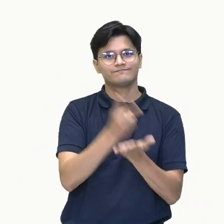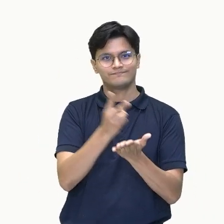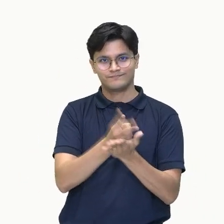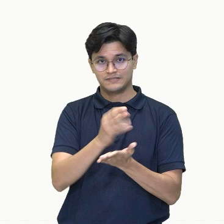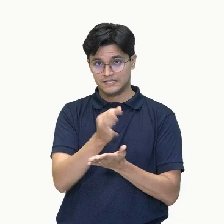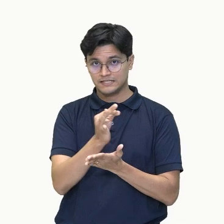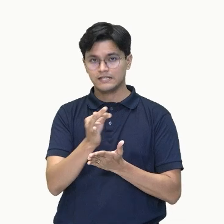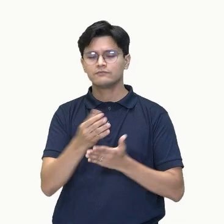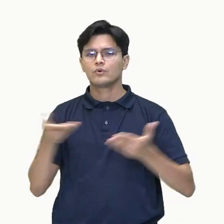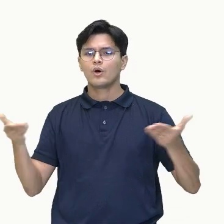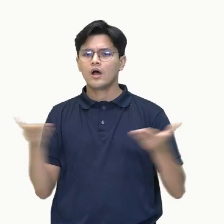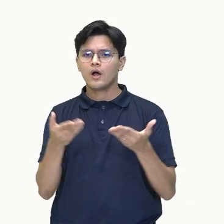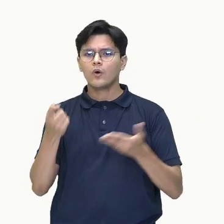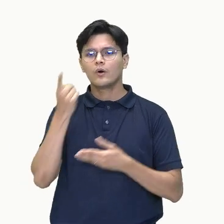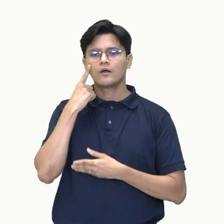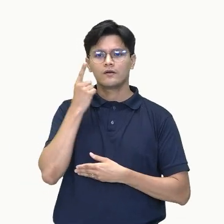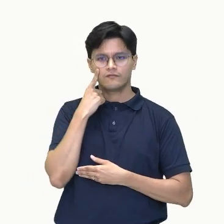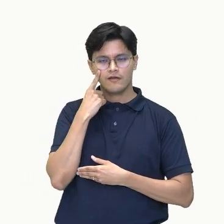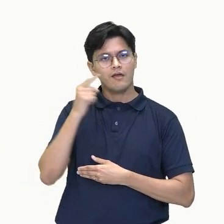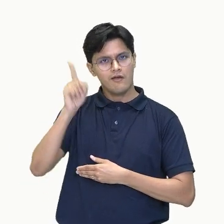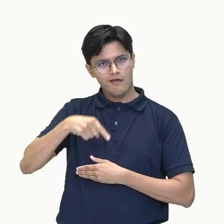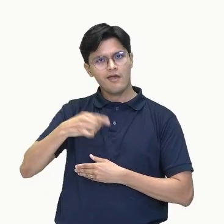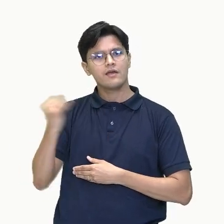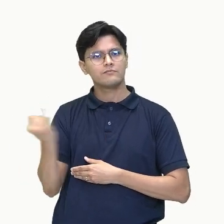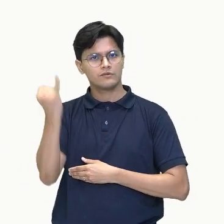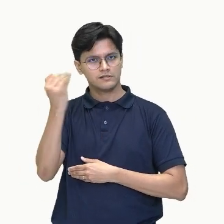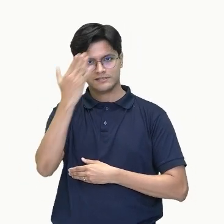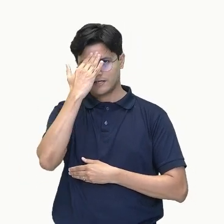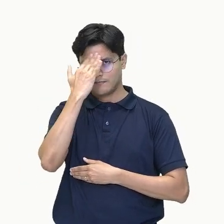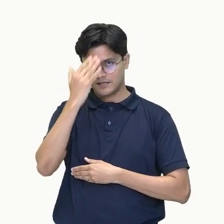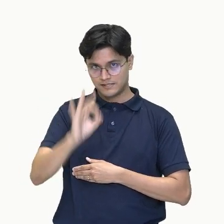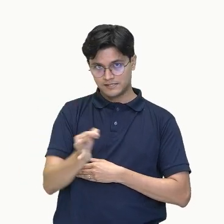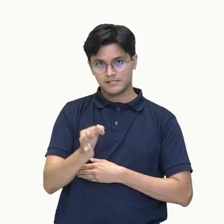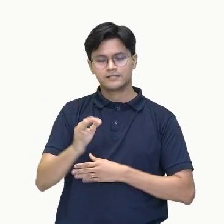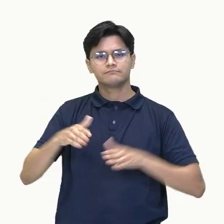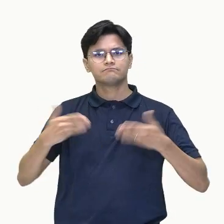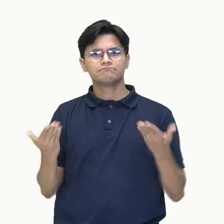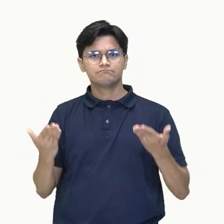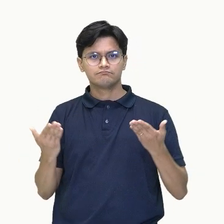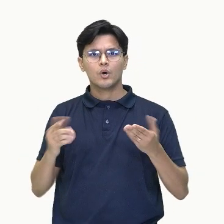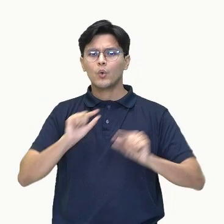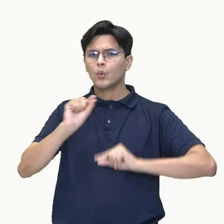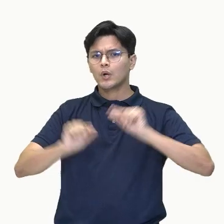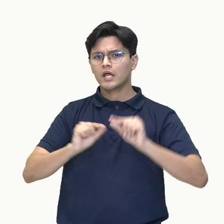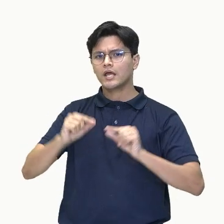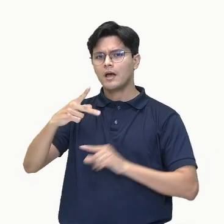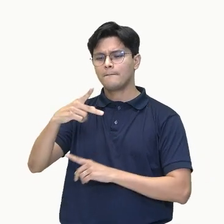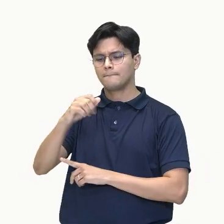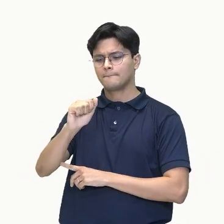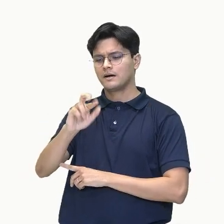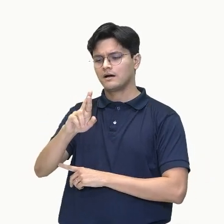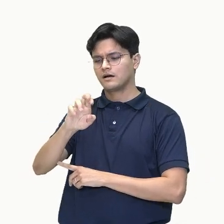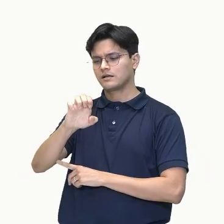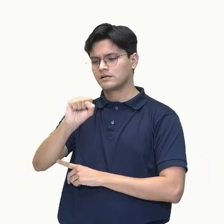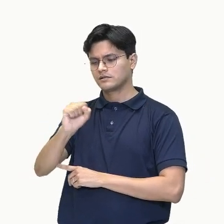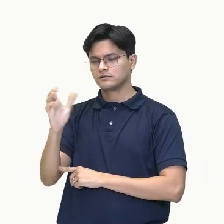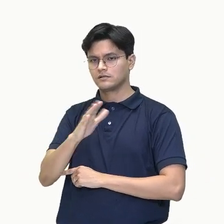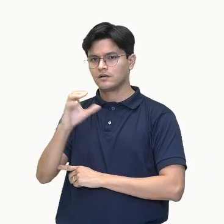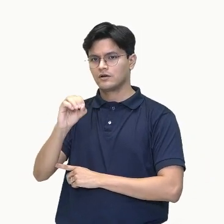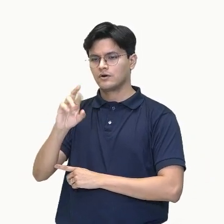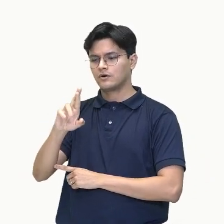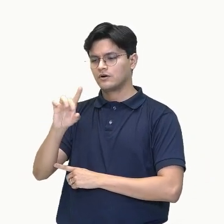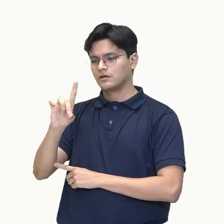vai ver agora que isso é super importante na hora de localizar. Então, quem são os pares ordenados? São os pares, são os números, né? Um conjunto ali de